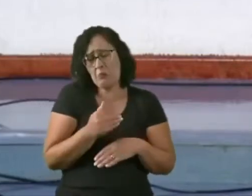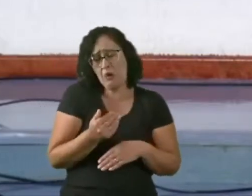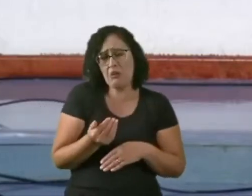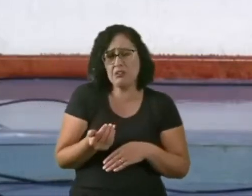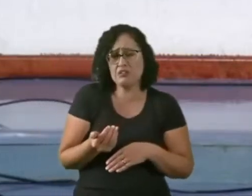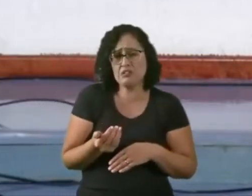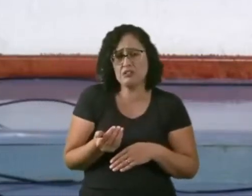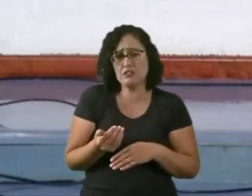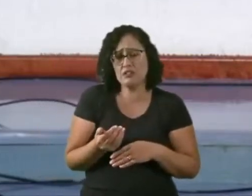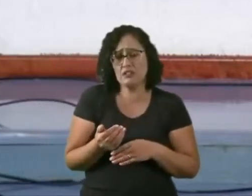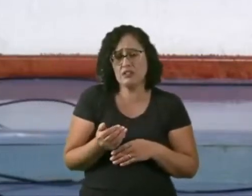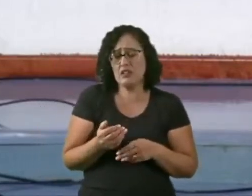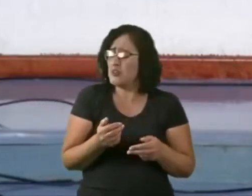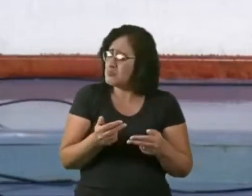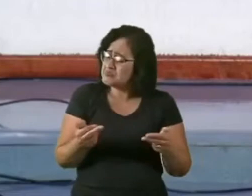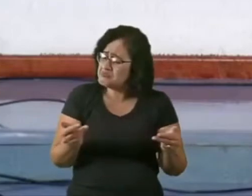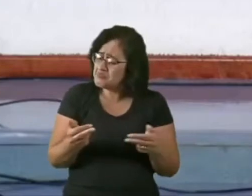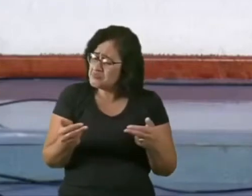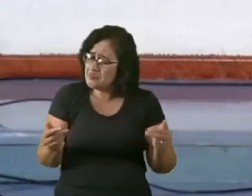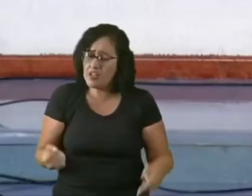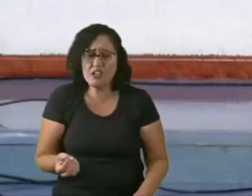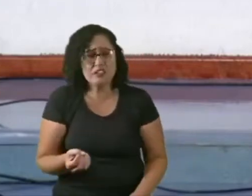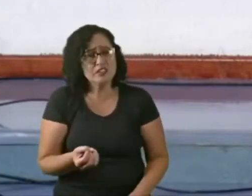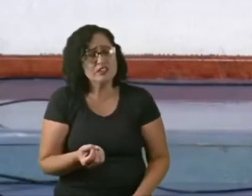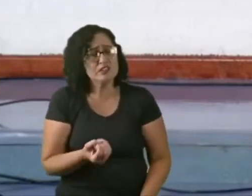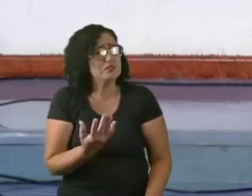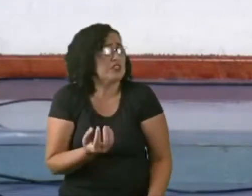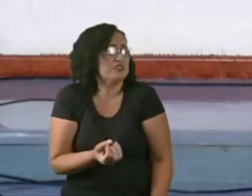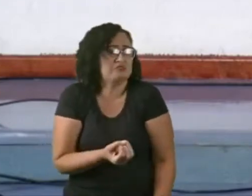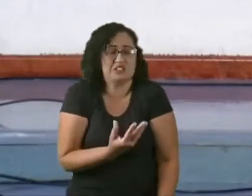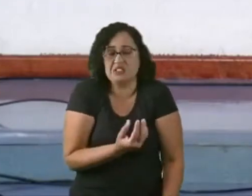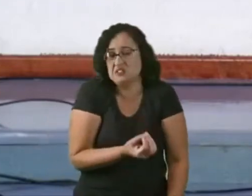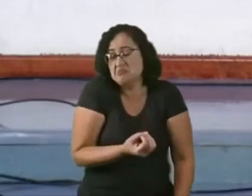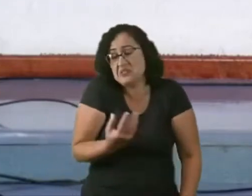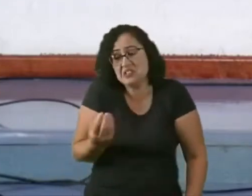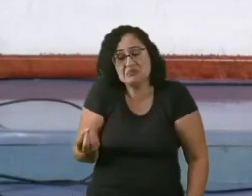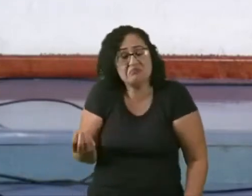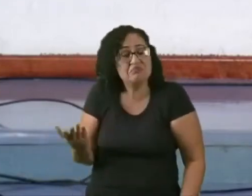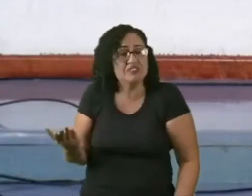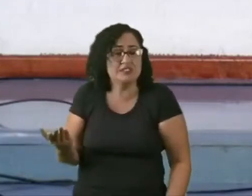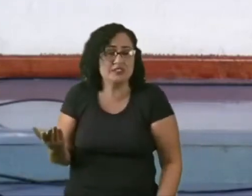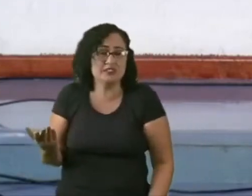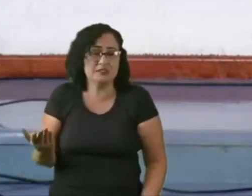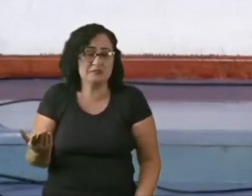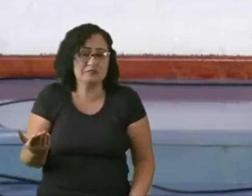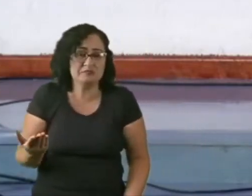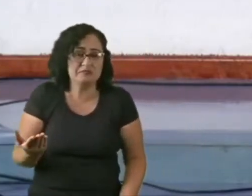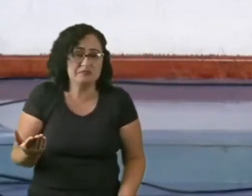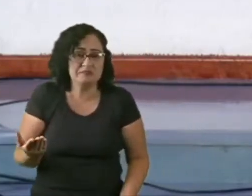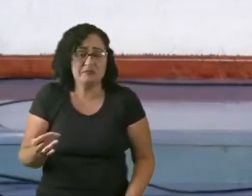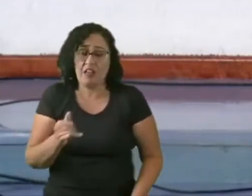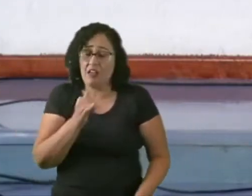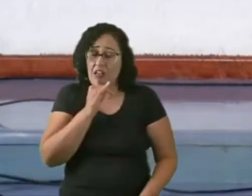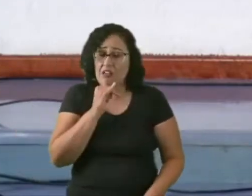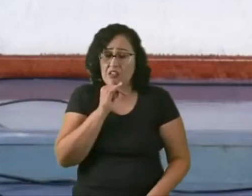próximas, quantos irmãos da igreja nós conhecemos que foram infectados com esse